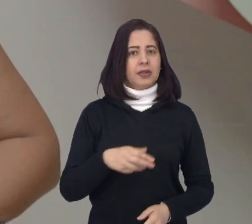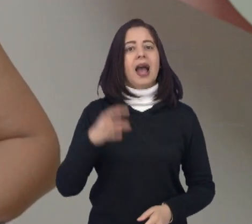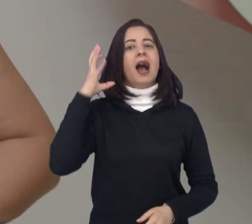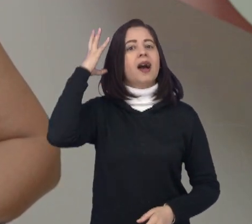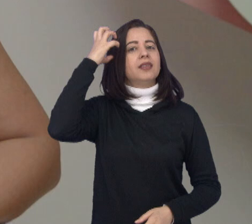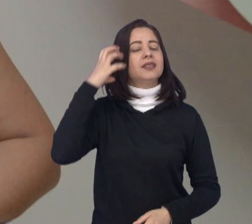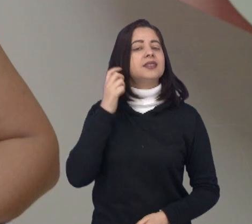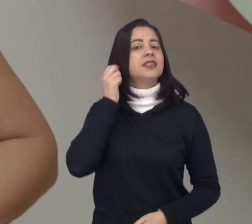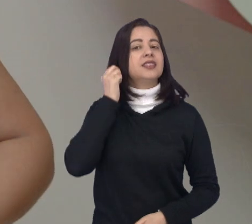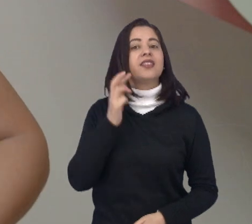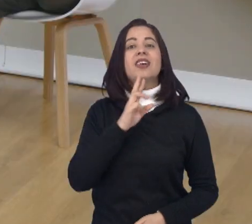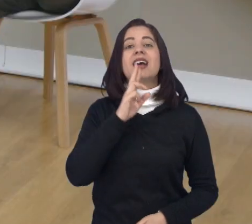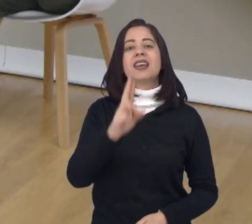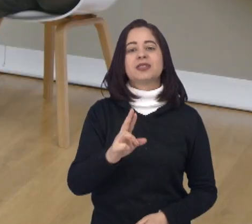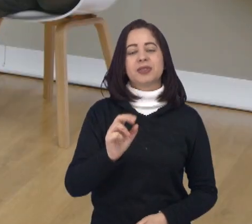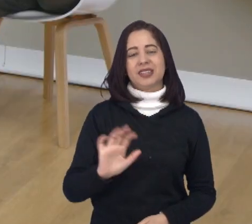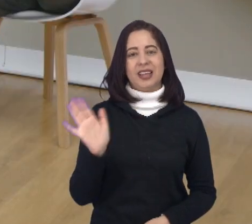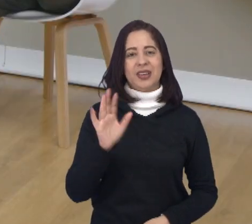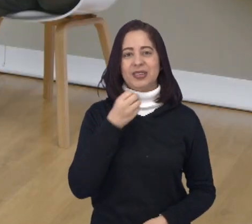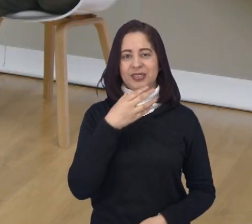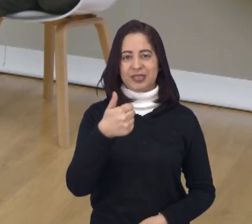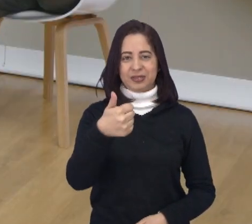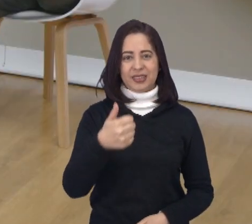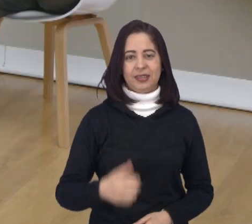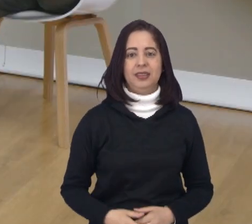para a gente. Oi, Fê, tudo bom?